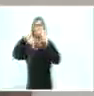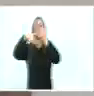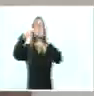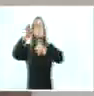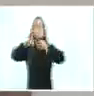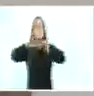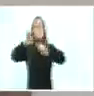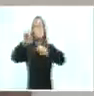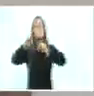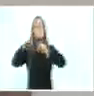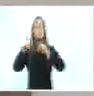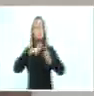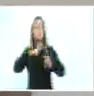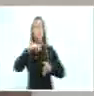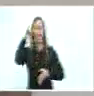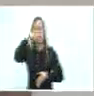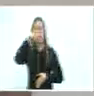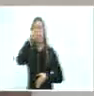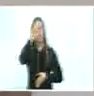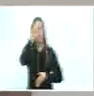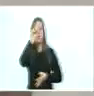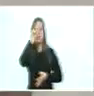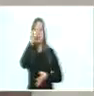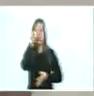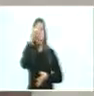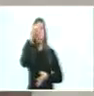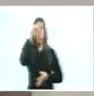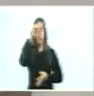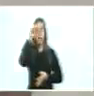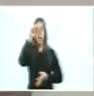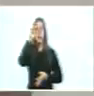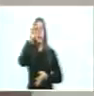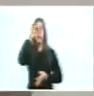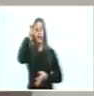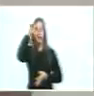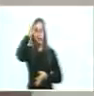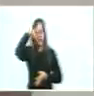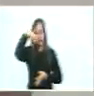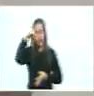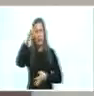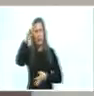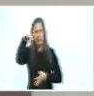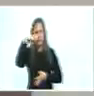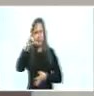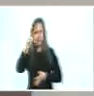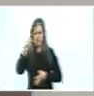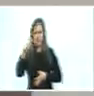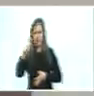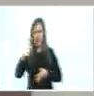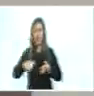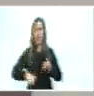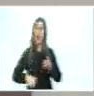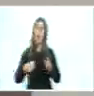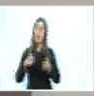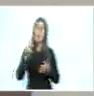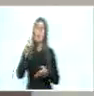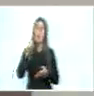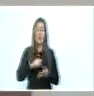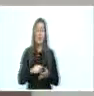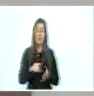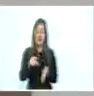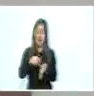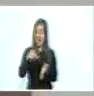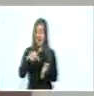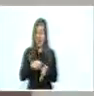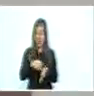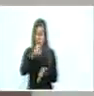uma superintendência, meus amigos, ainda não é uma superintendência. Na verdade, é um polo de atendimento, mas